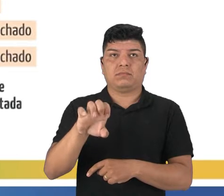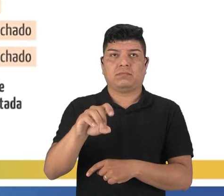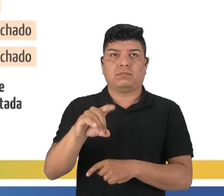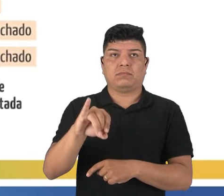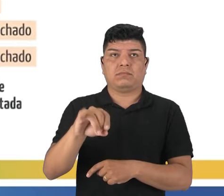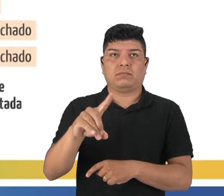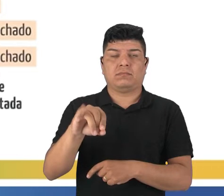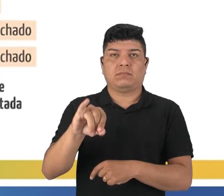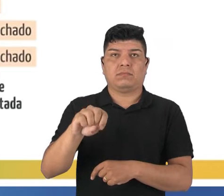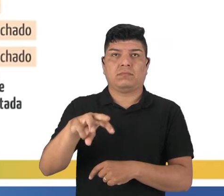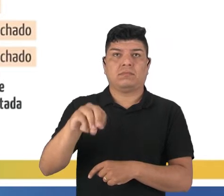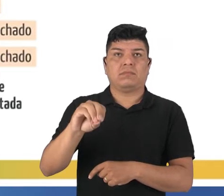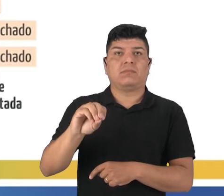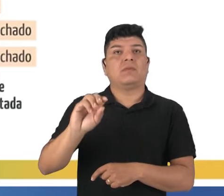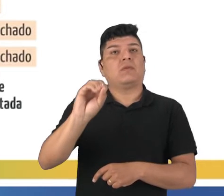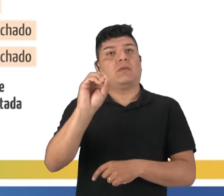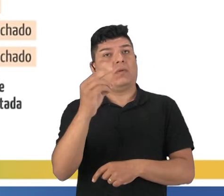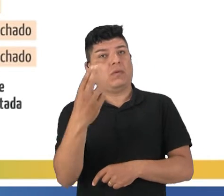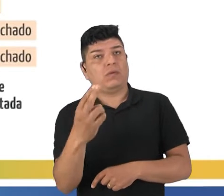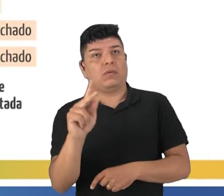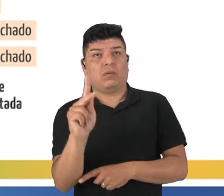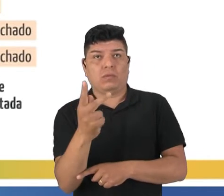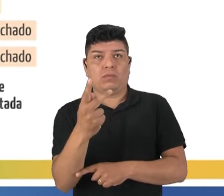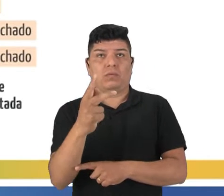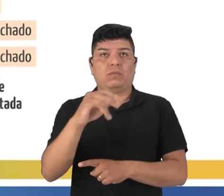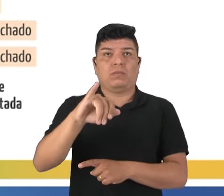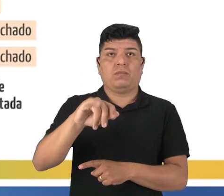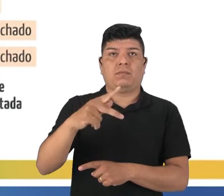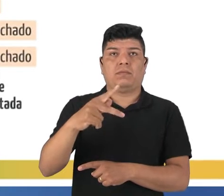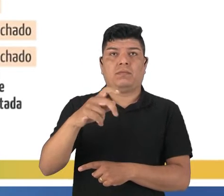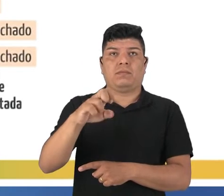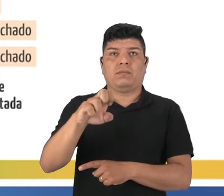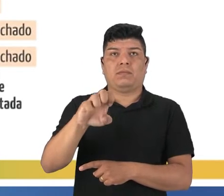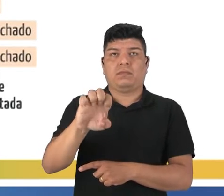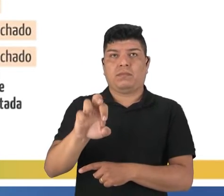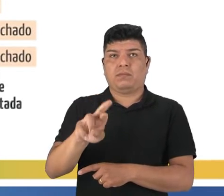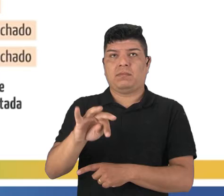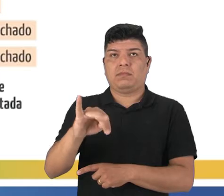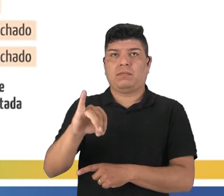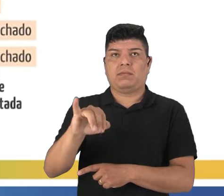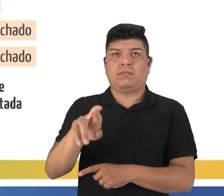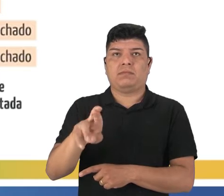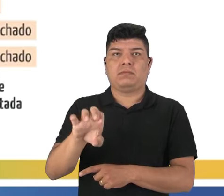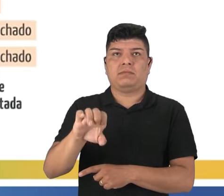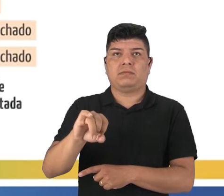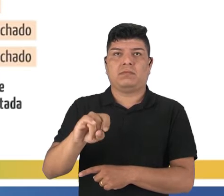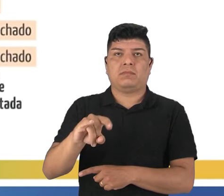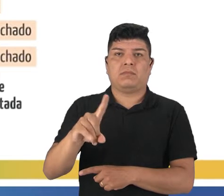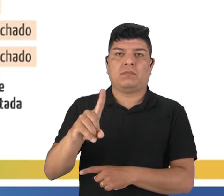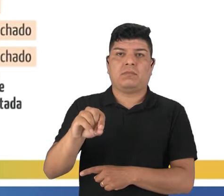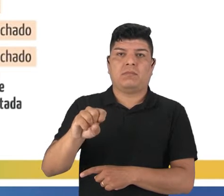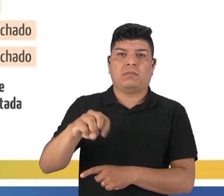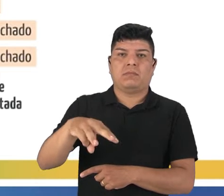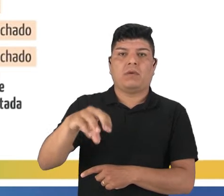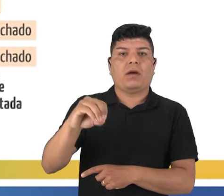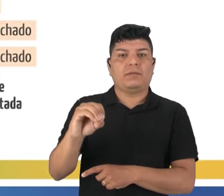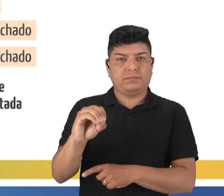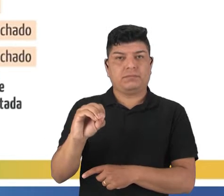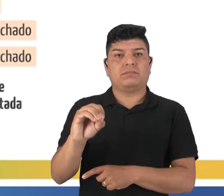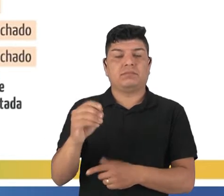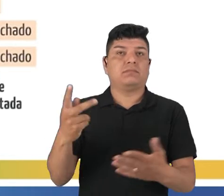Quando existe um aumento da produção de hormônios da tireoide, ocorre